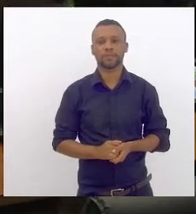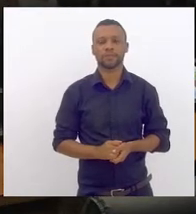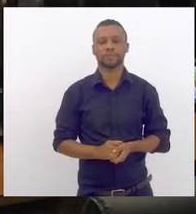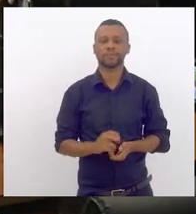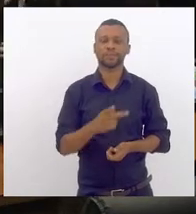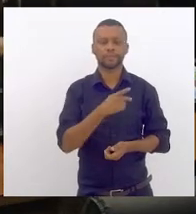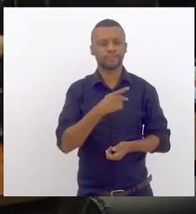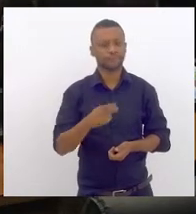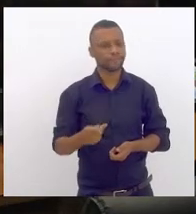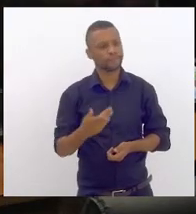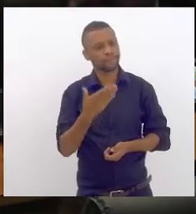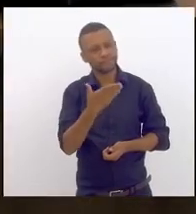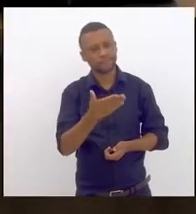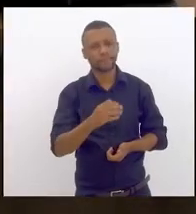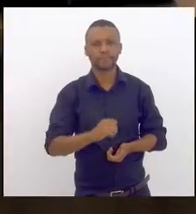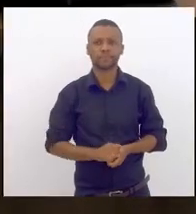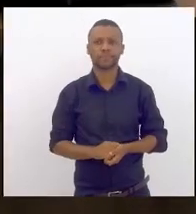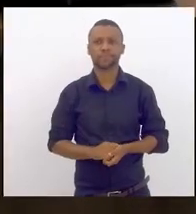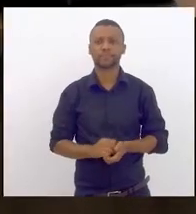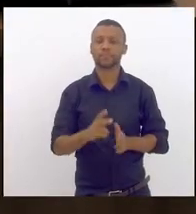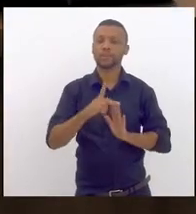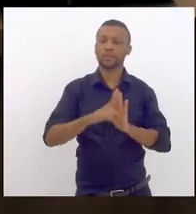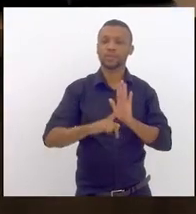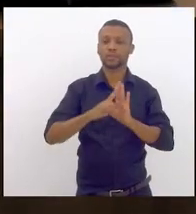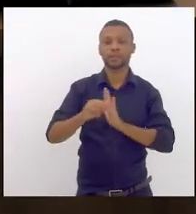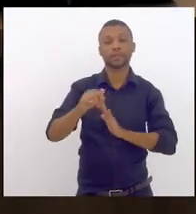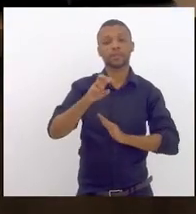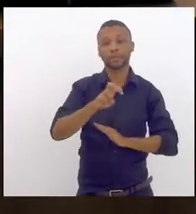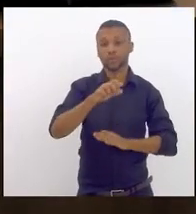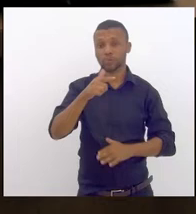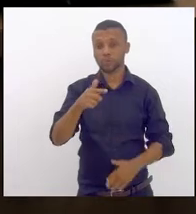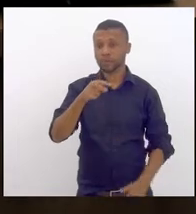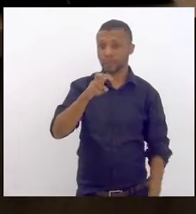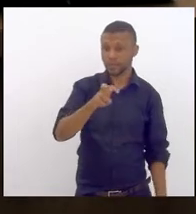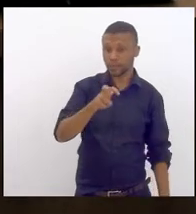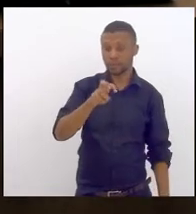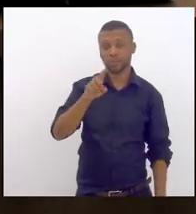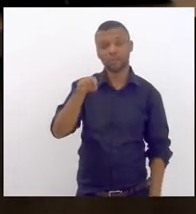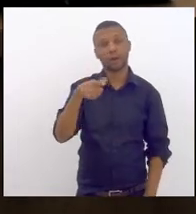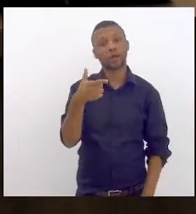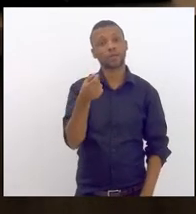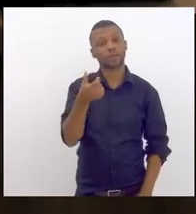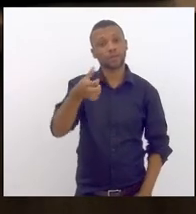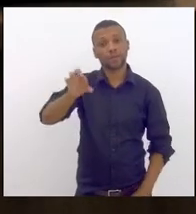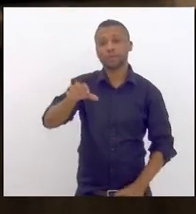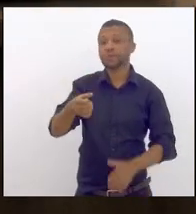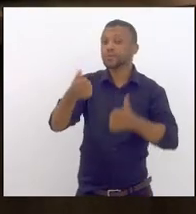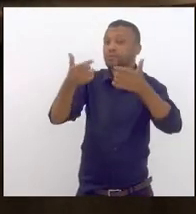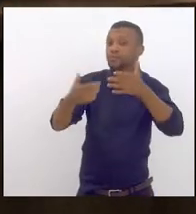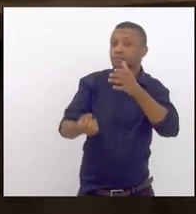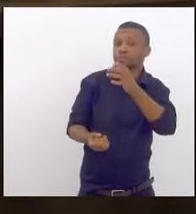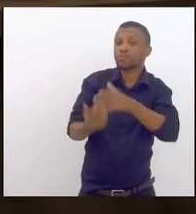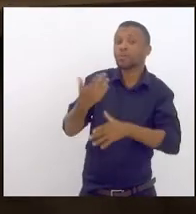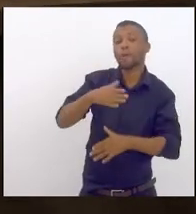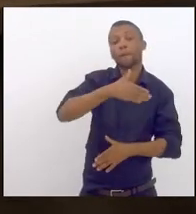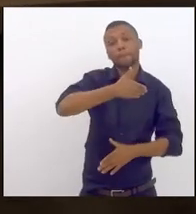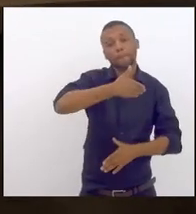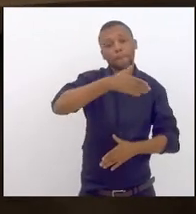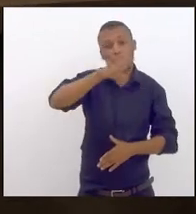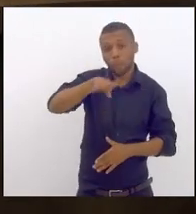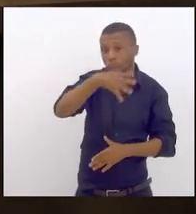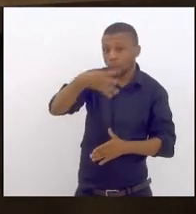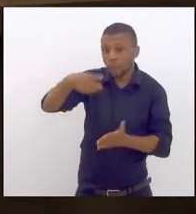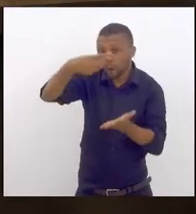Senhora Presidente, projeto de lei 525 de 19, que institui o Programa Estadual de Incentivo